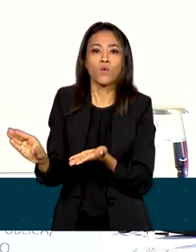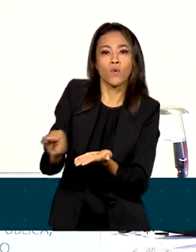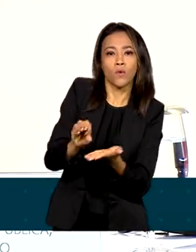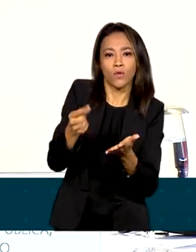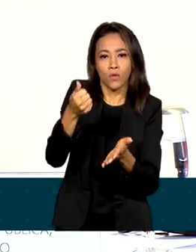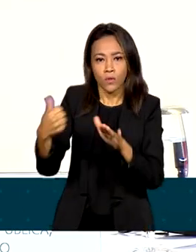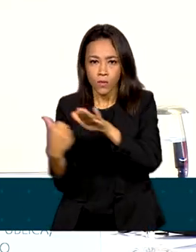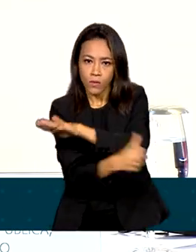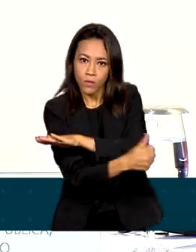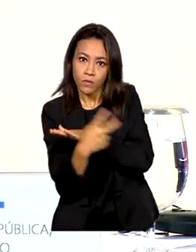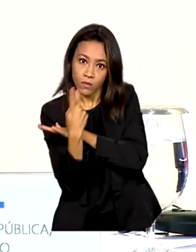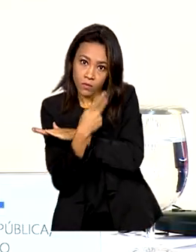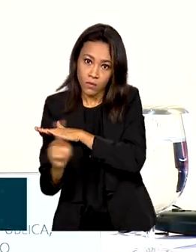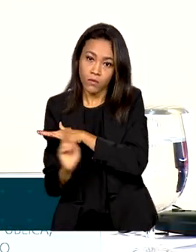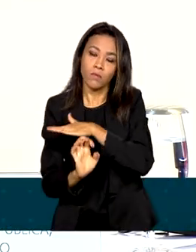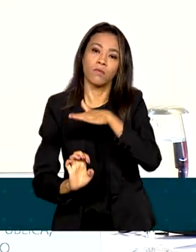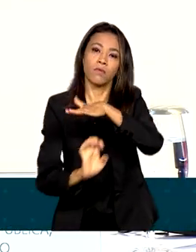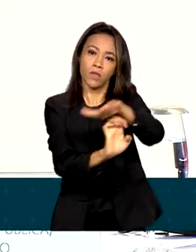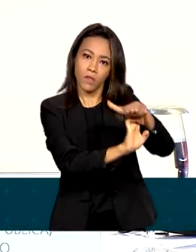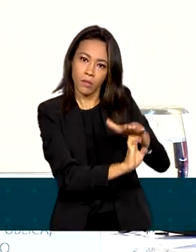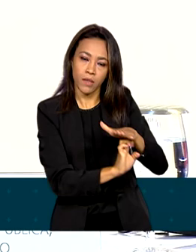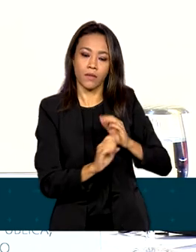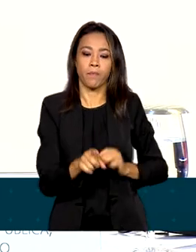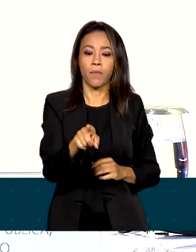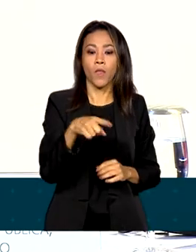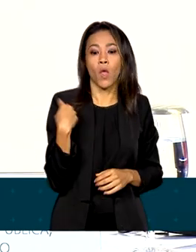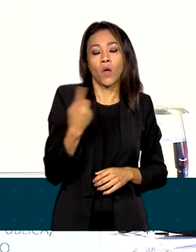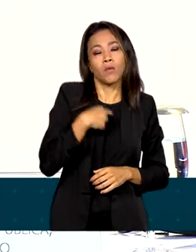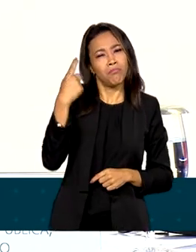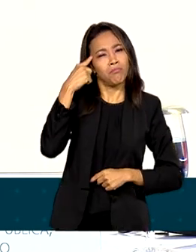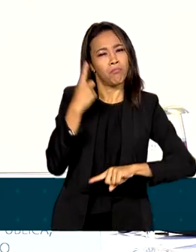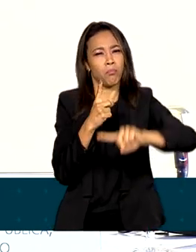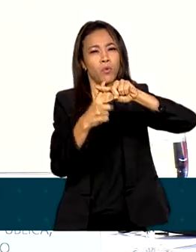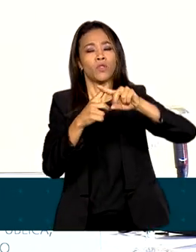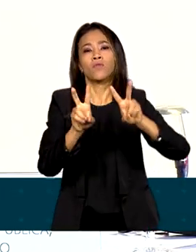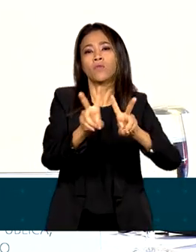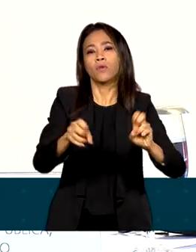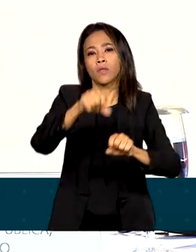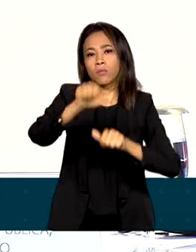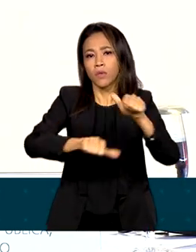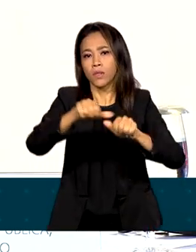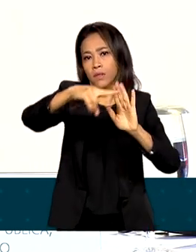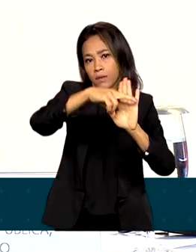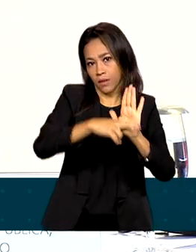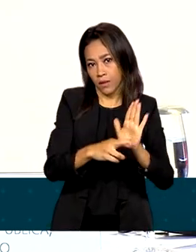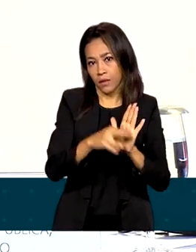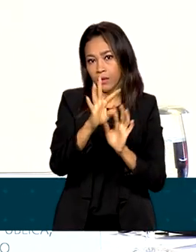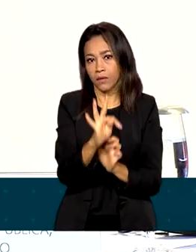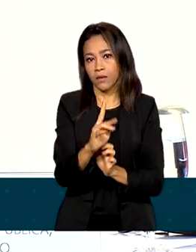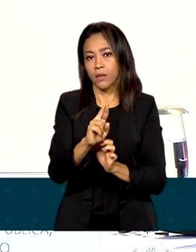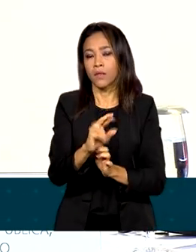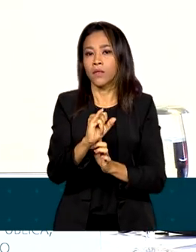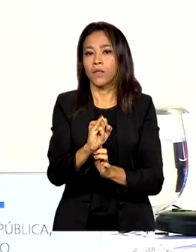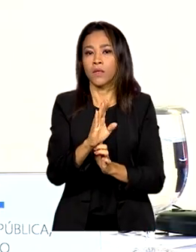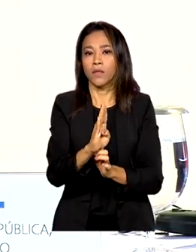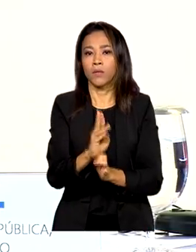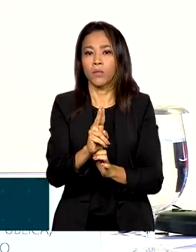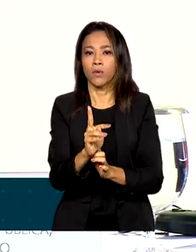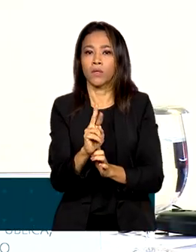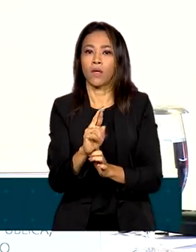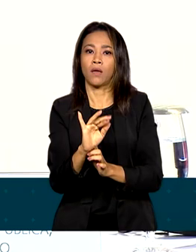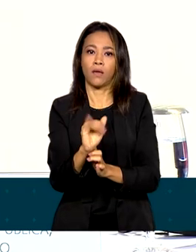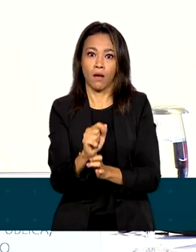Nós estamos muito otimistas com a reforma tributária. Ela vai estimular